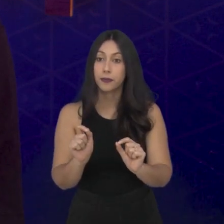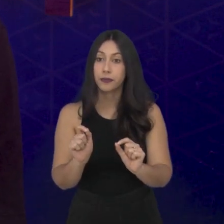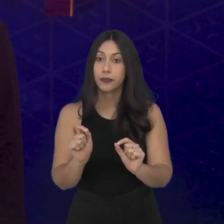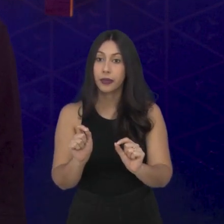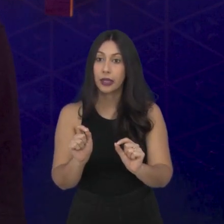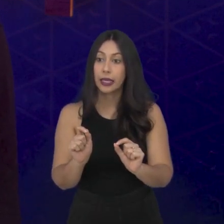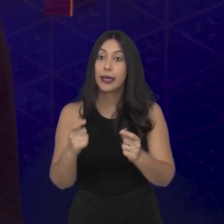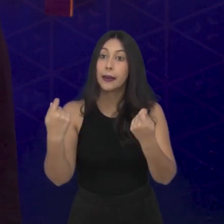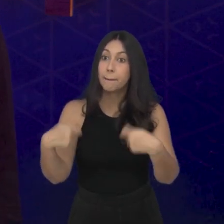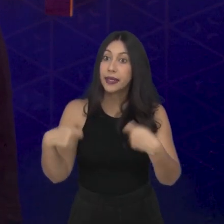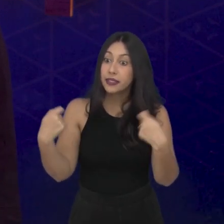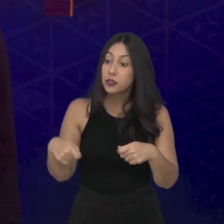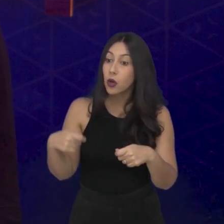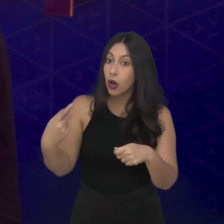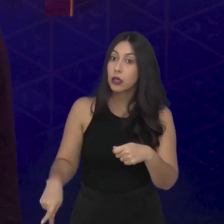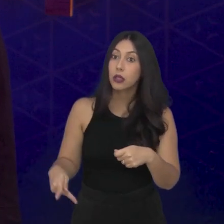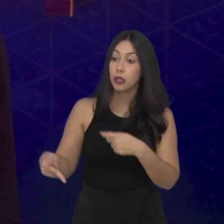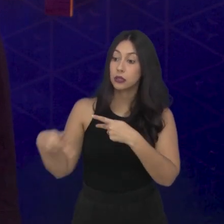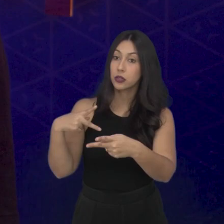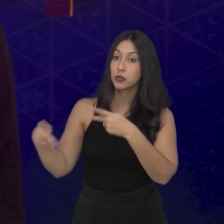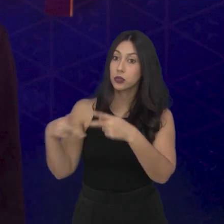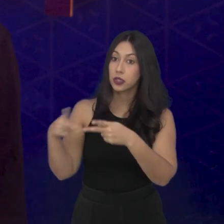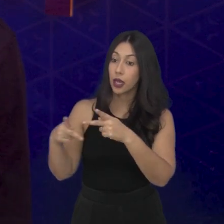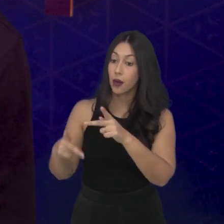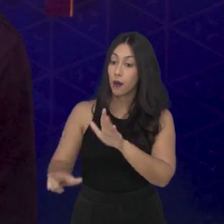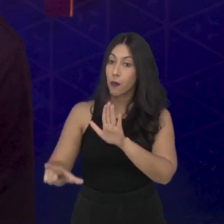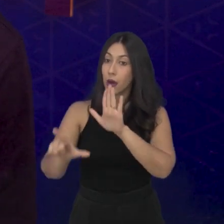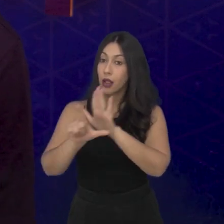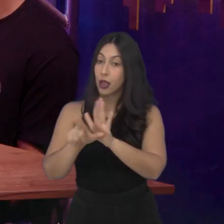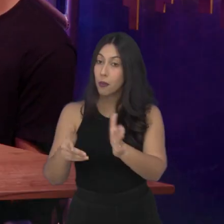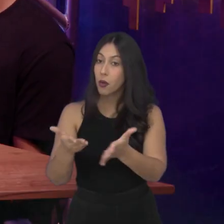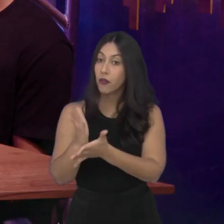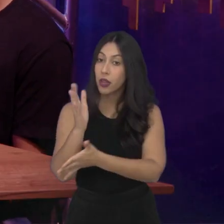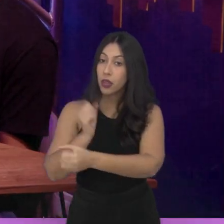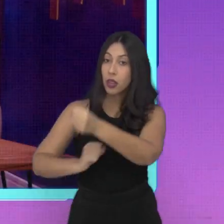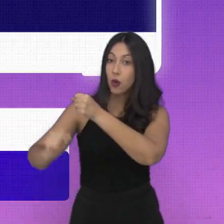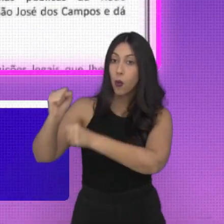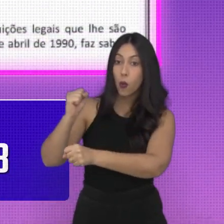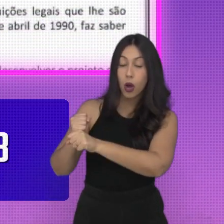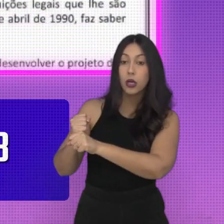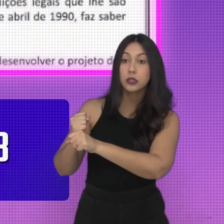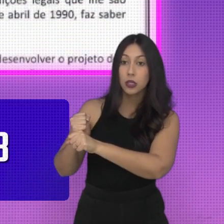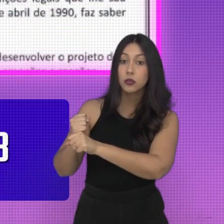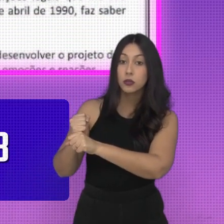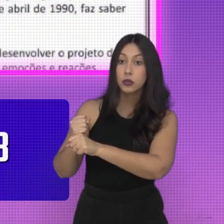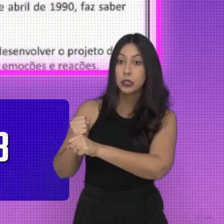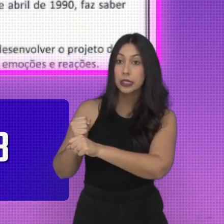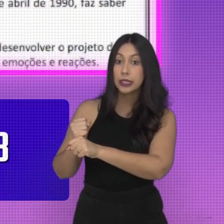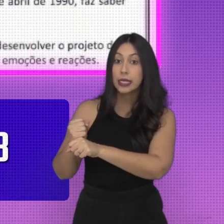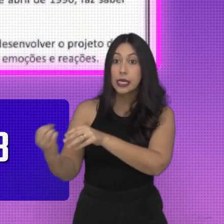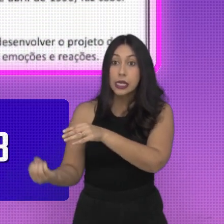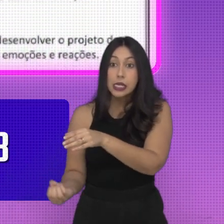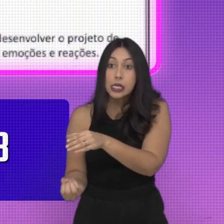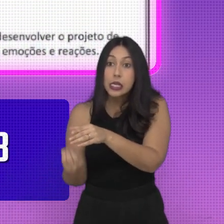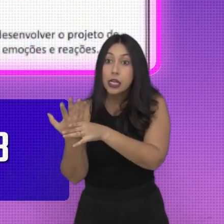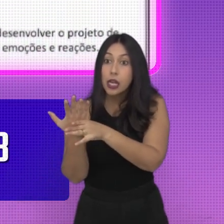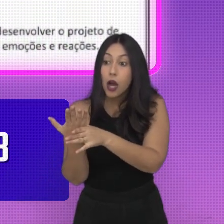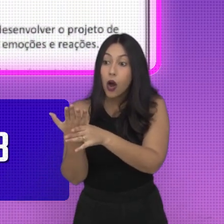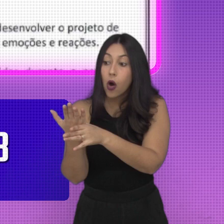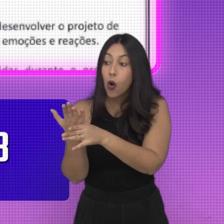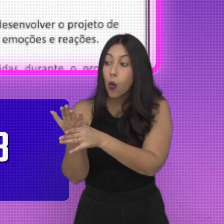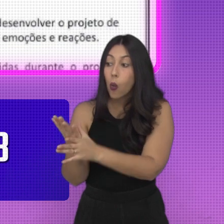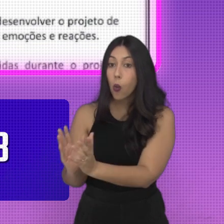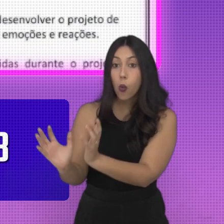foi aprovada em 2023, no ano passado, né, que institui aí uma frente